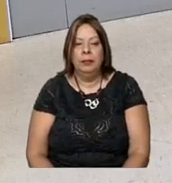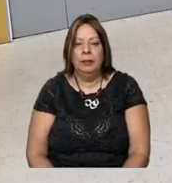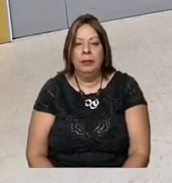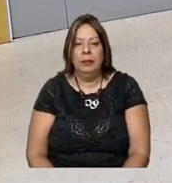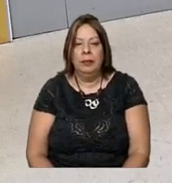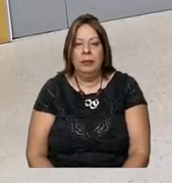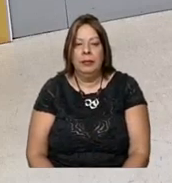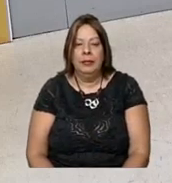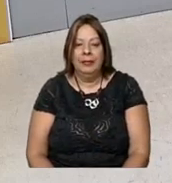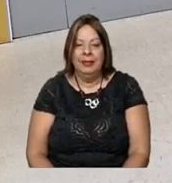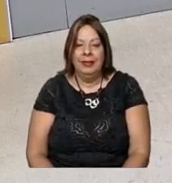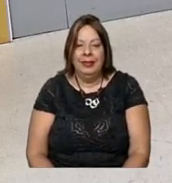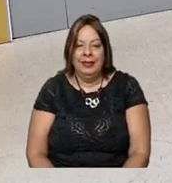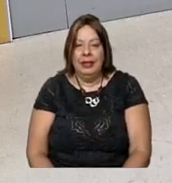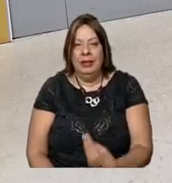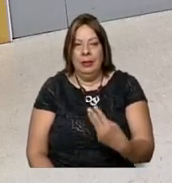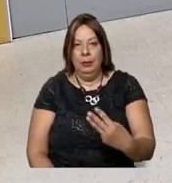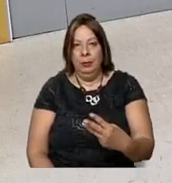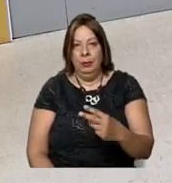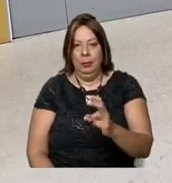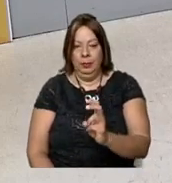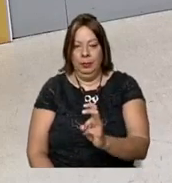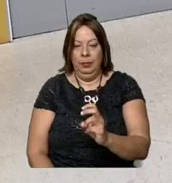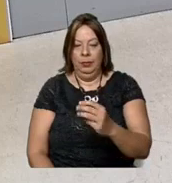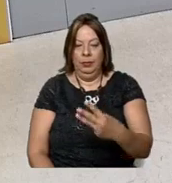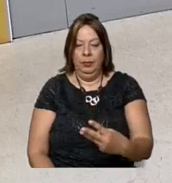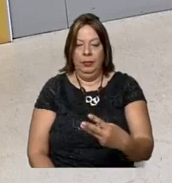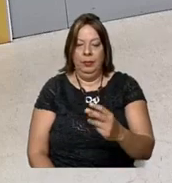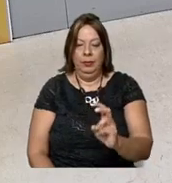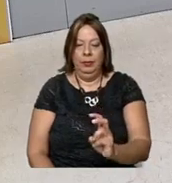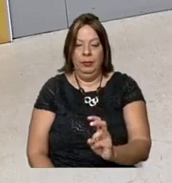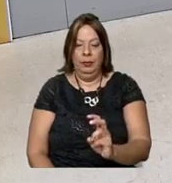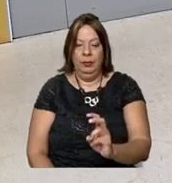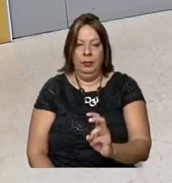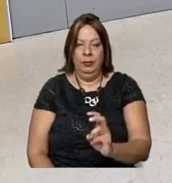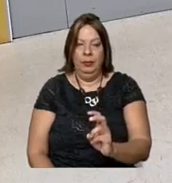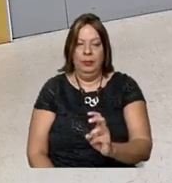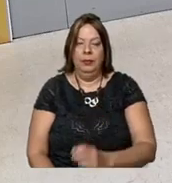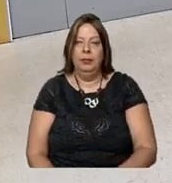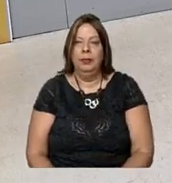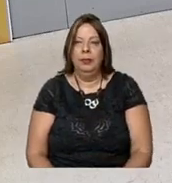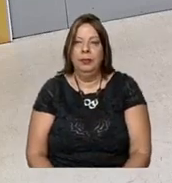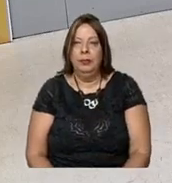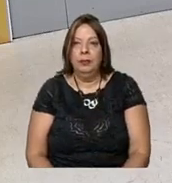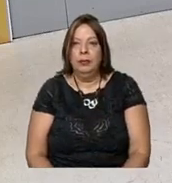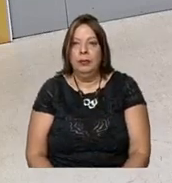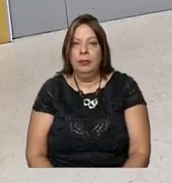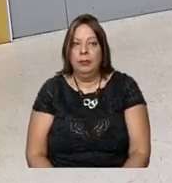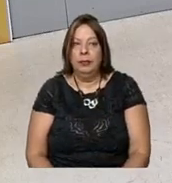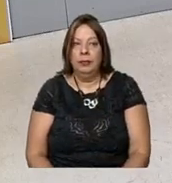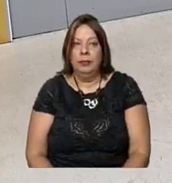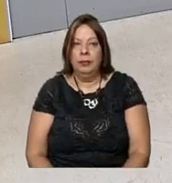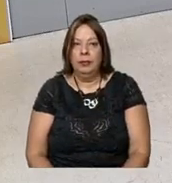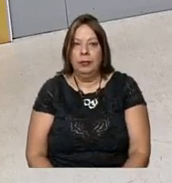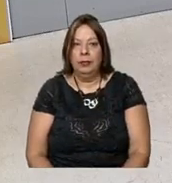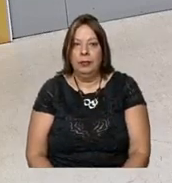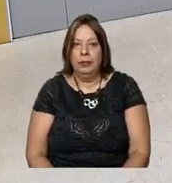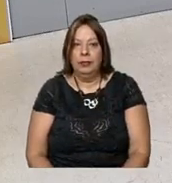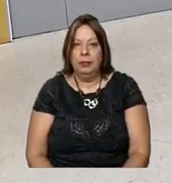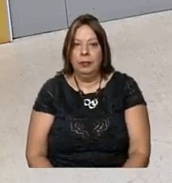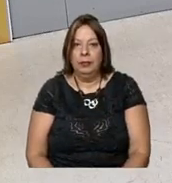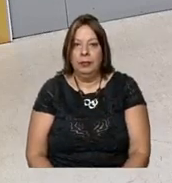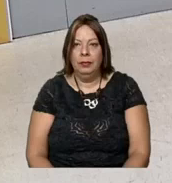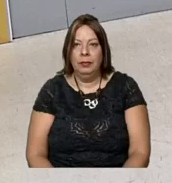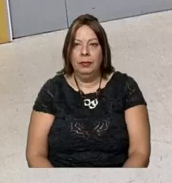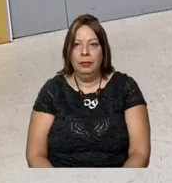15, chegou 35, 35 é a bolinha que você vai marcar aí na sua casa, acompanhando o Caju Cap com toda a